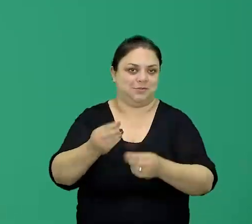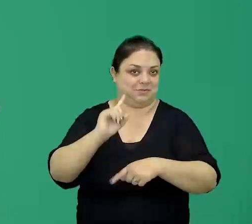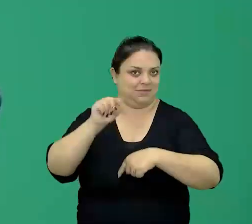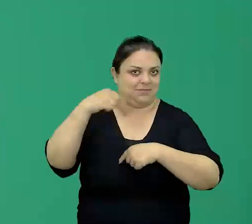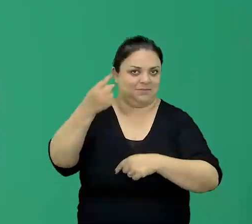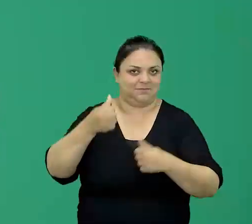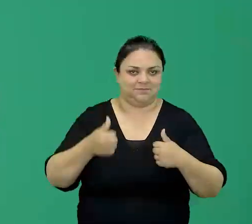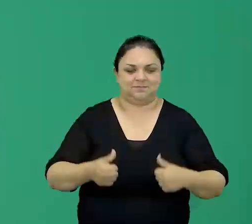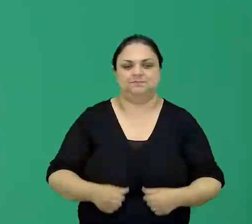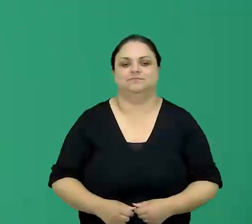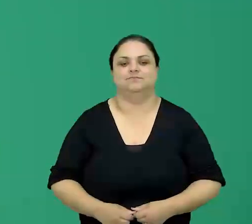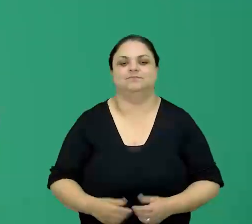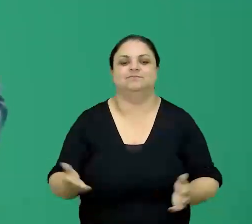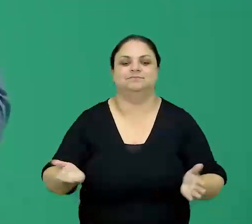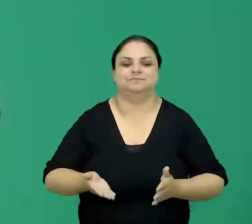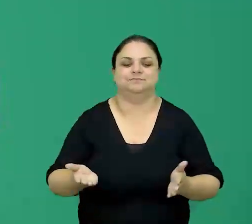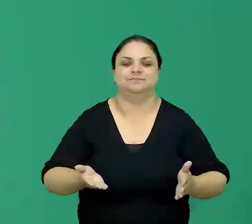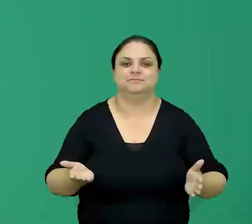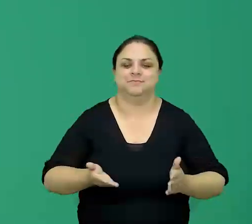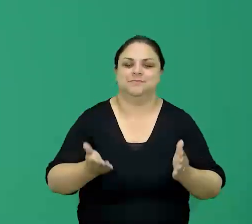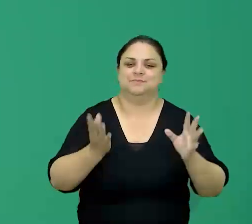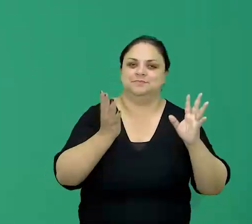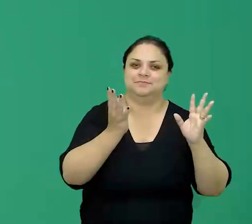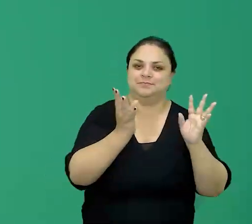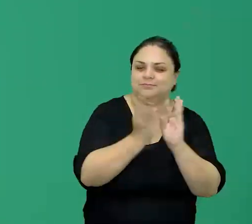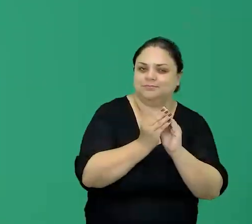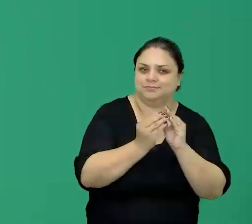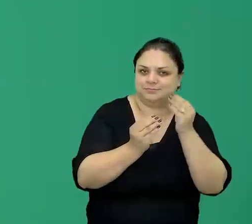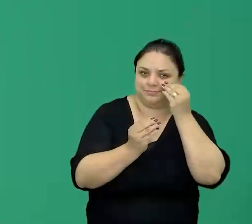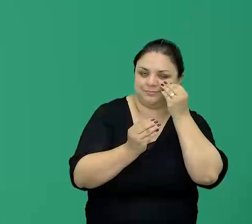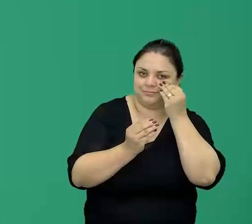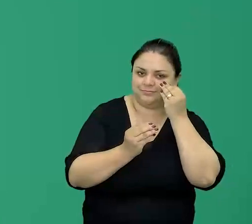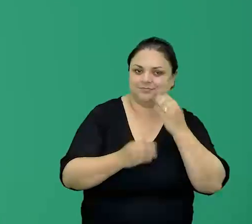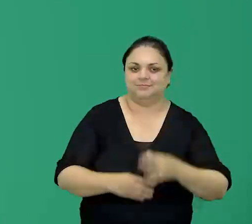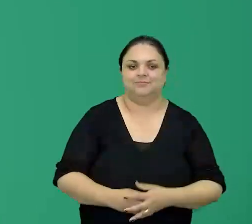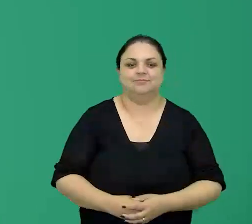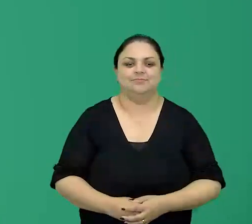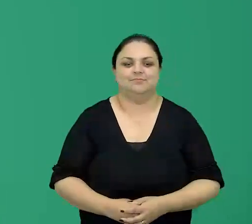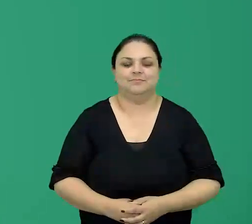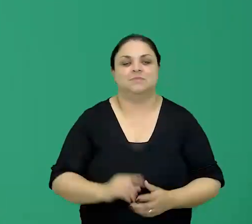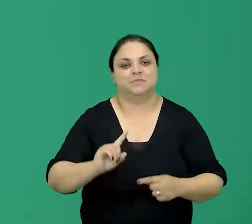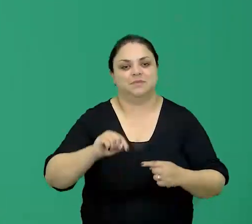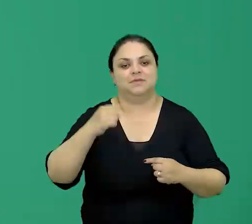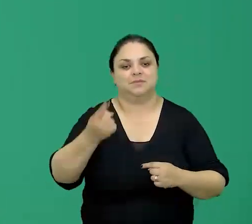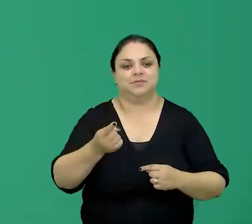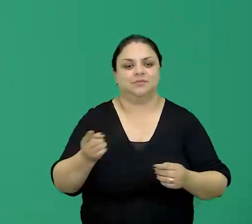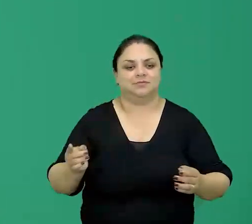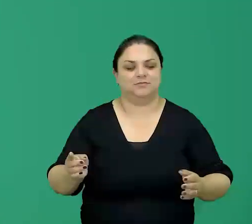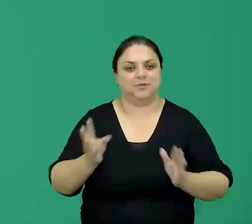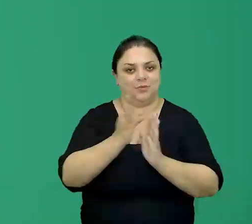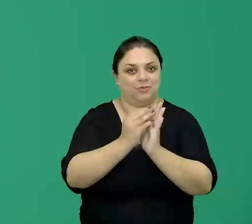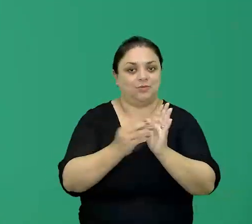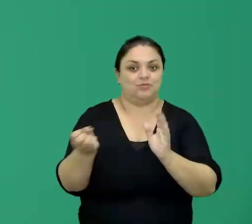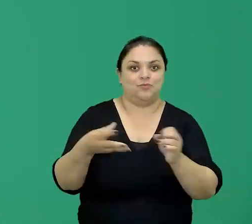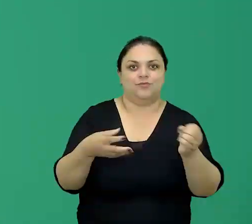Então, agora a gente começa a fazer a nossa retomada para depois sim a gente avançar aí nesses